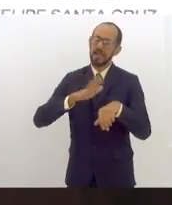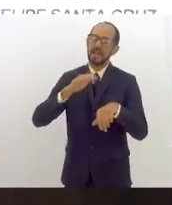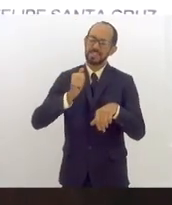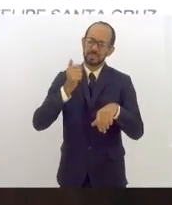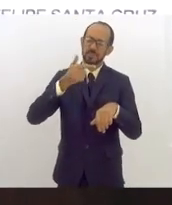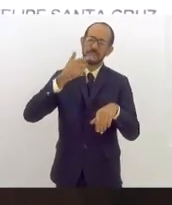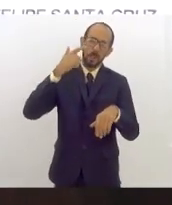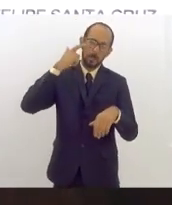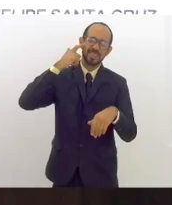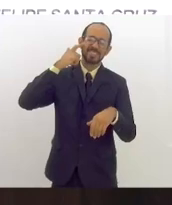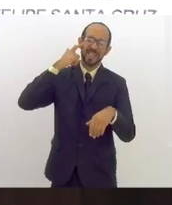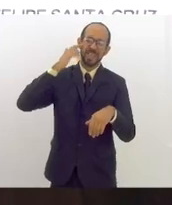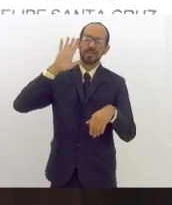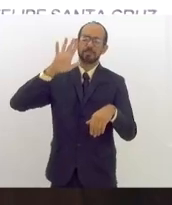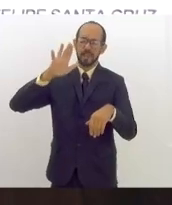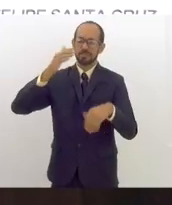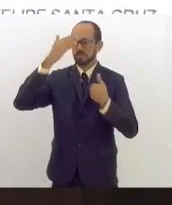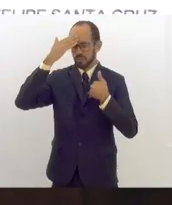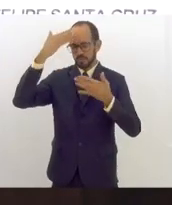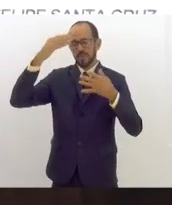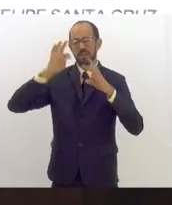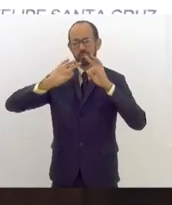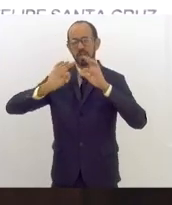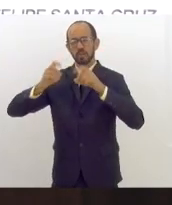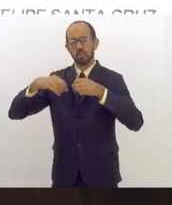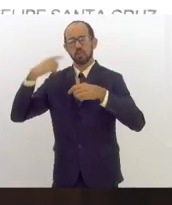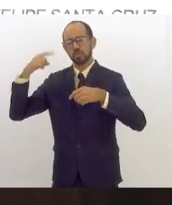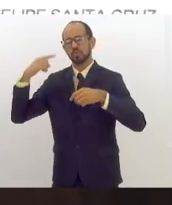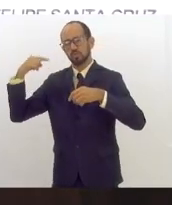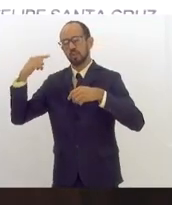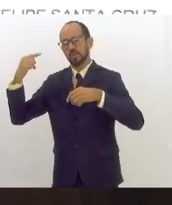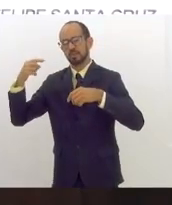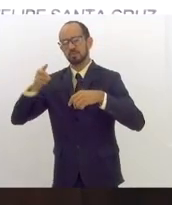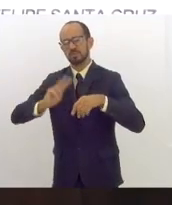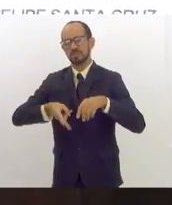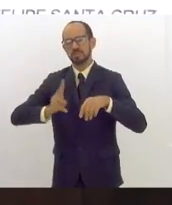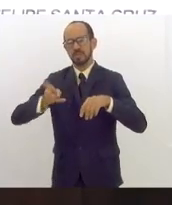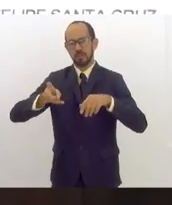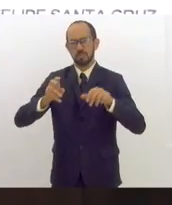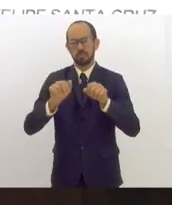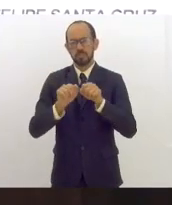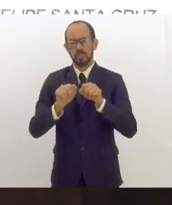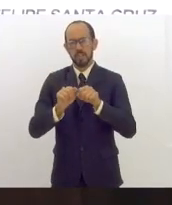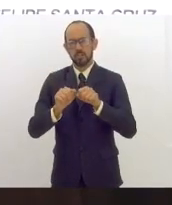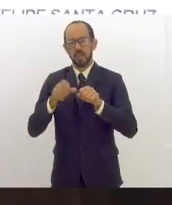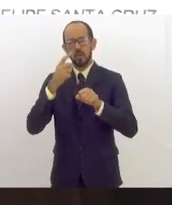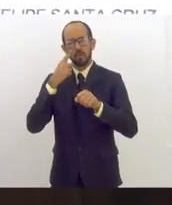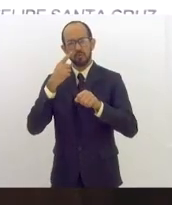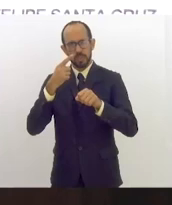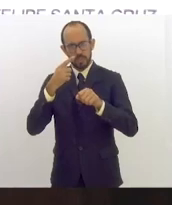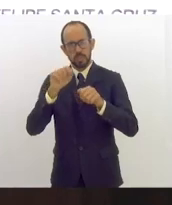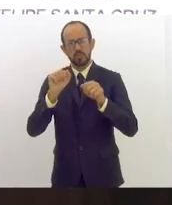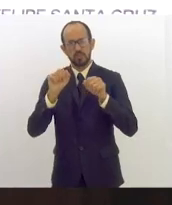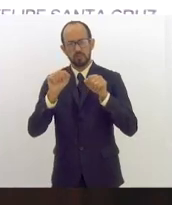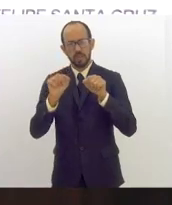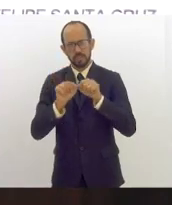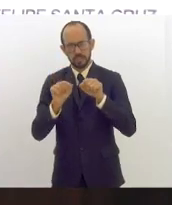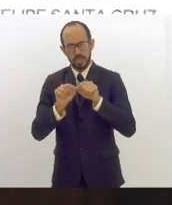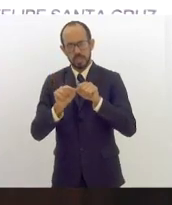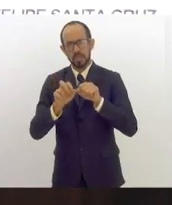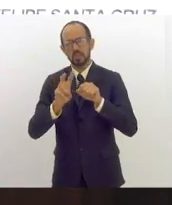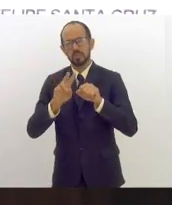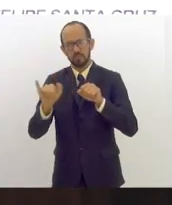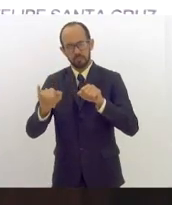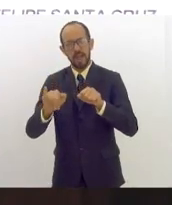para por todos vocês advogados pelo que sempre fizeram Pelo que eu vi fazer e pelo que ainda